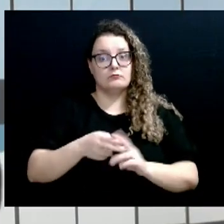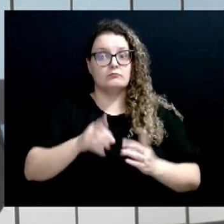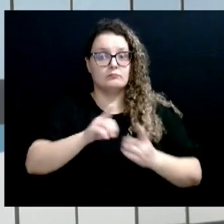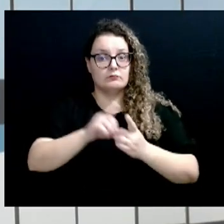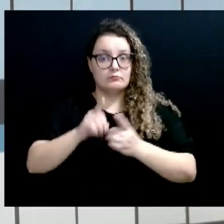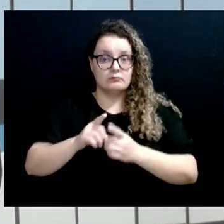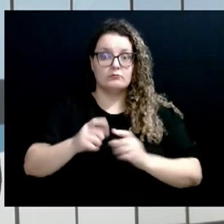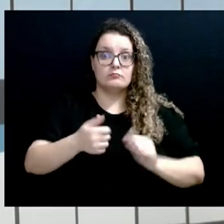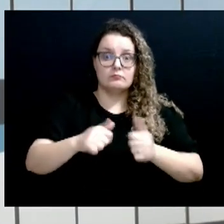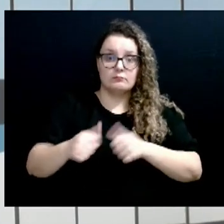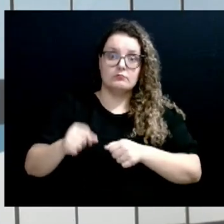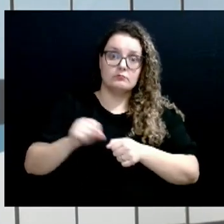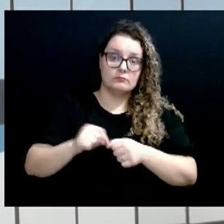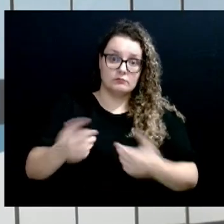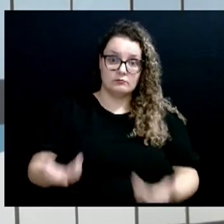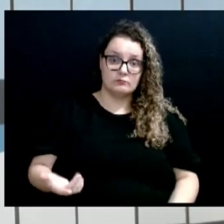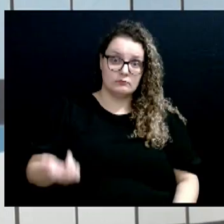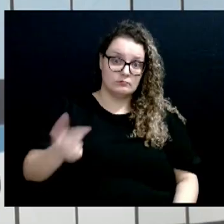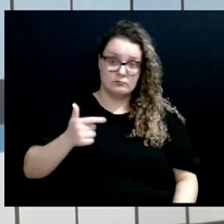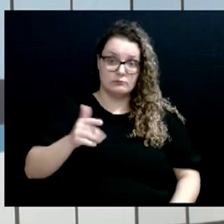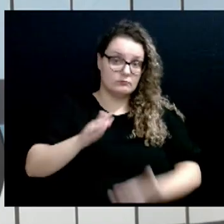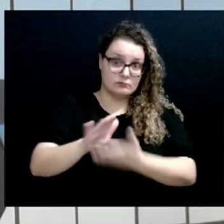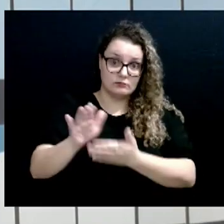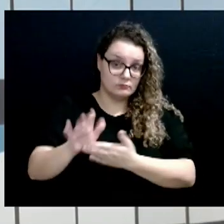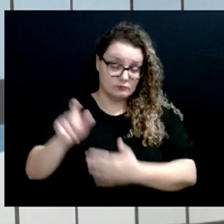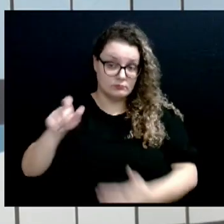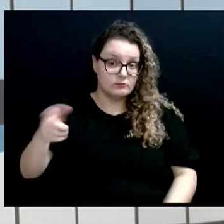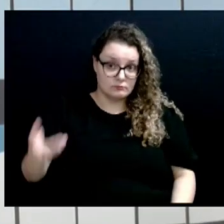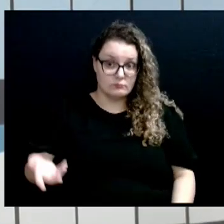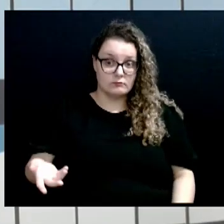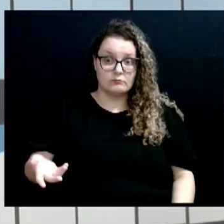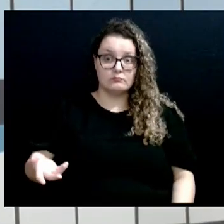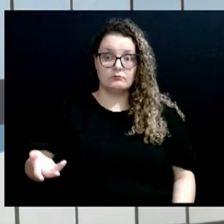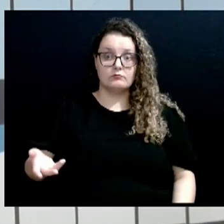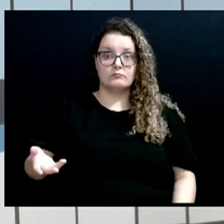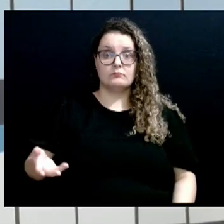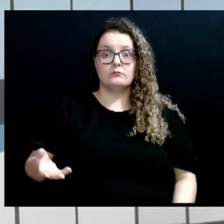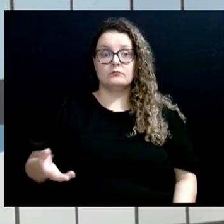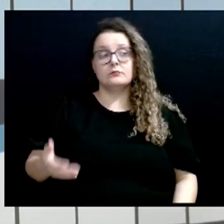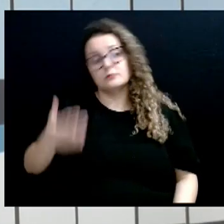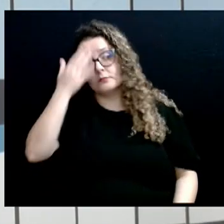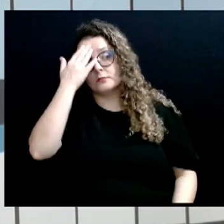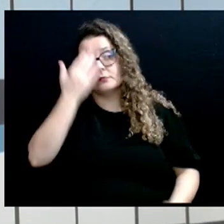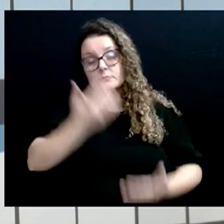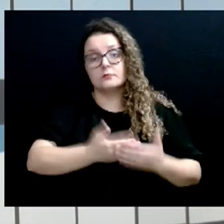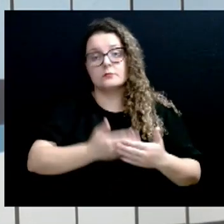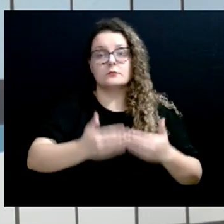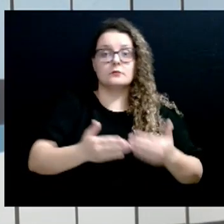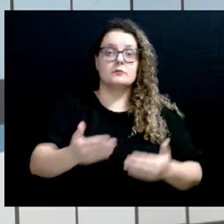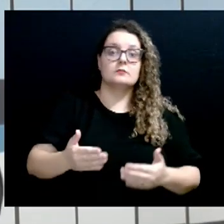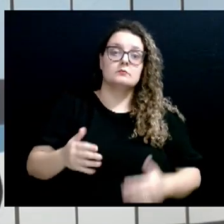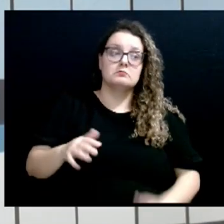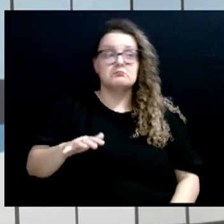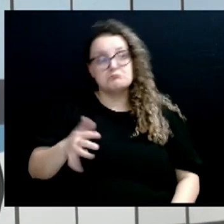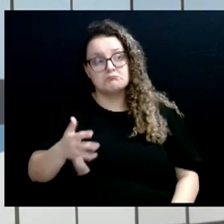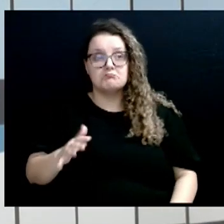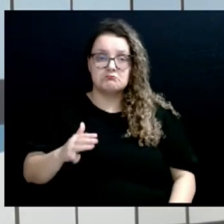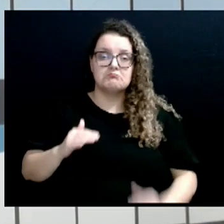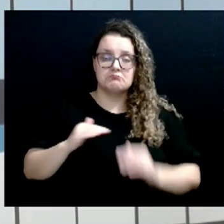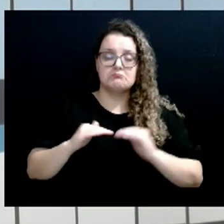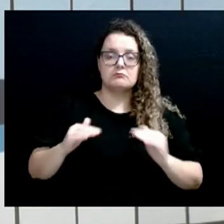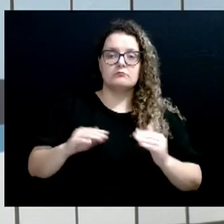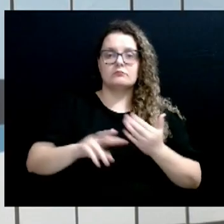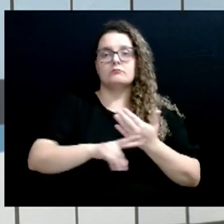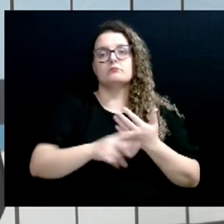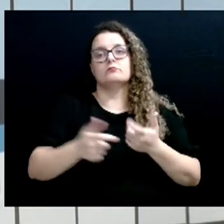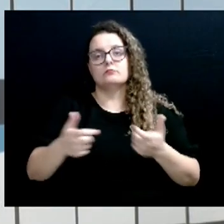Com isso aí não teria custo para a pessoa. Com tudo isso aí, eu acredito que o processo ficaria num valor bem razoável, né? E não impactaria tanto a pessoa